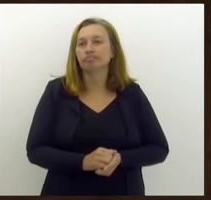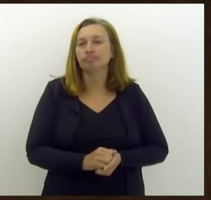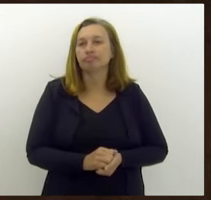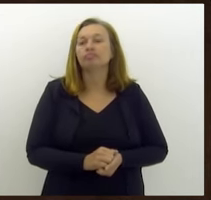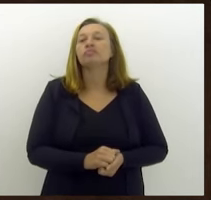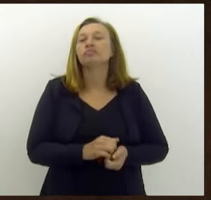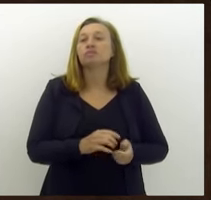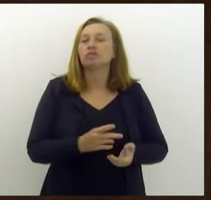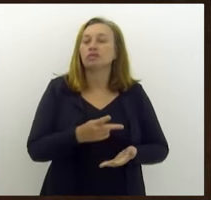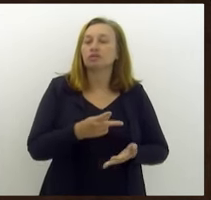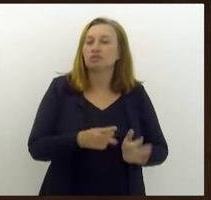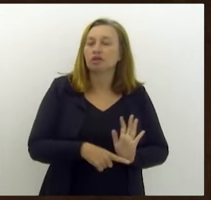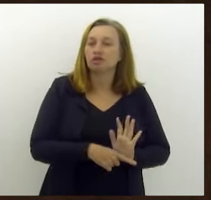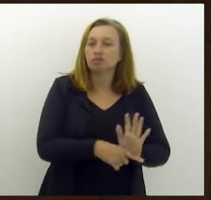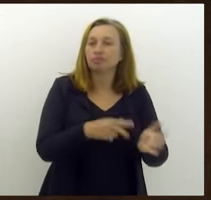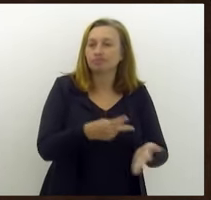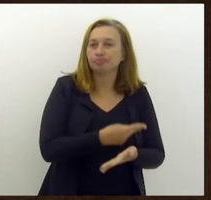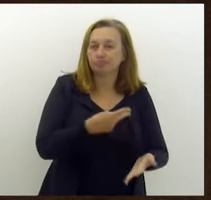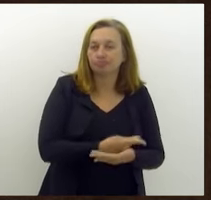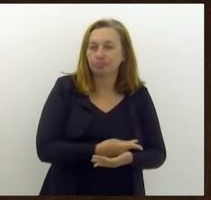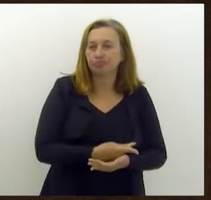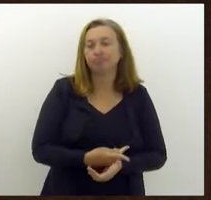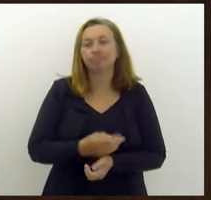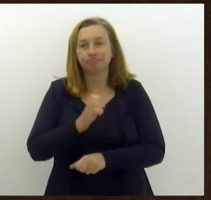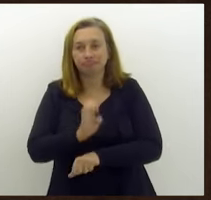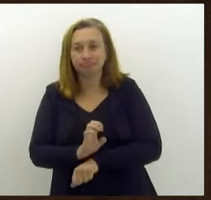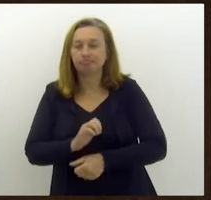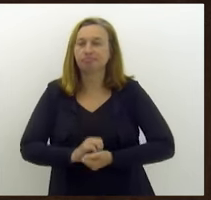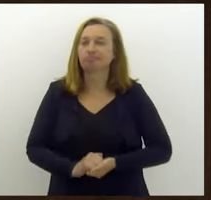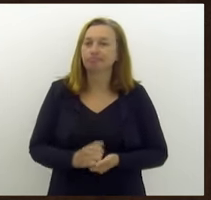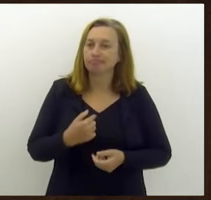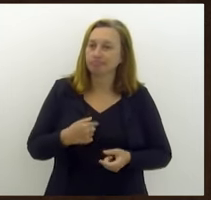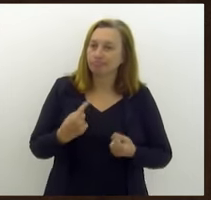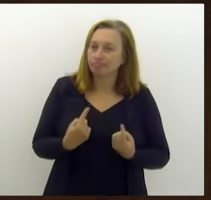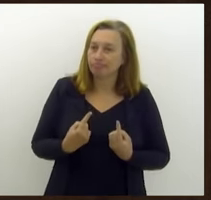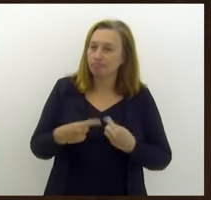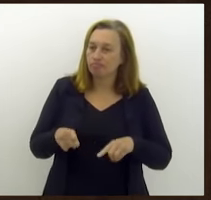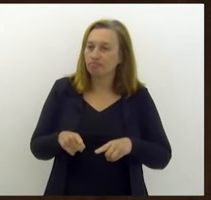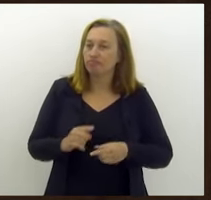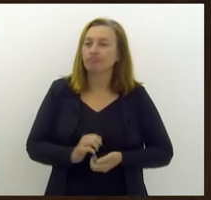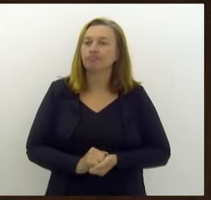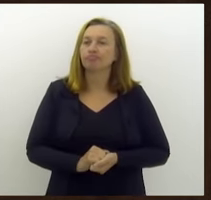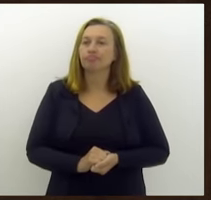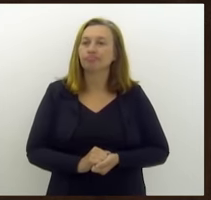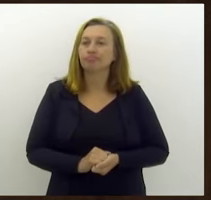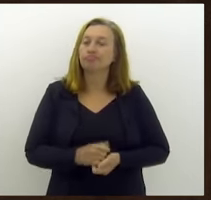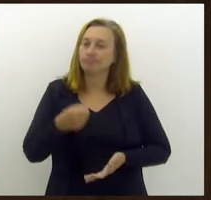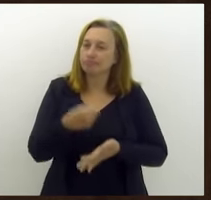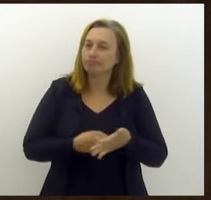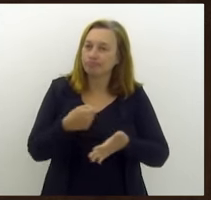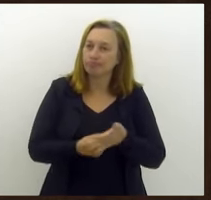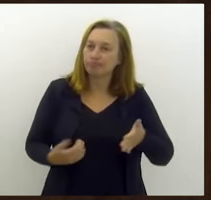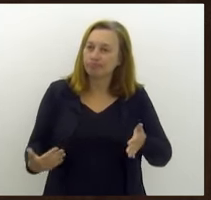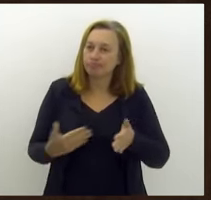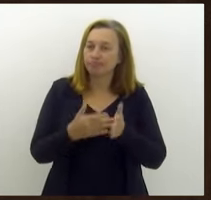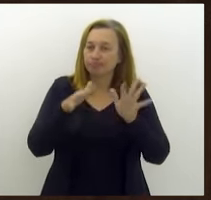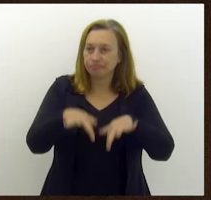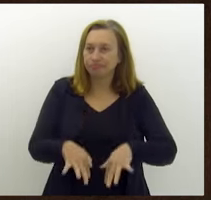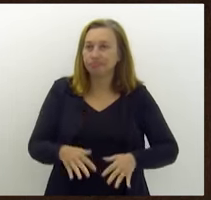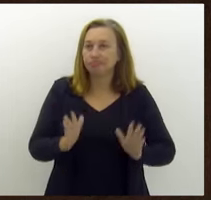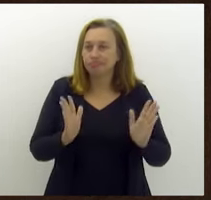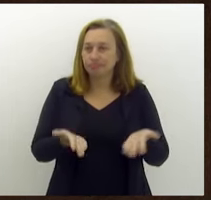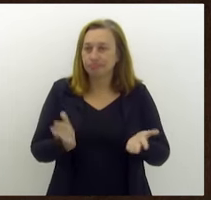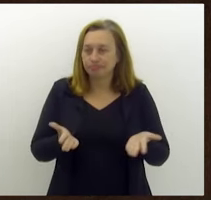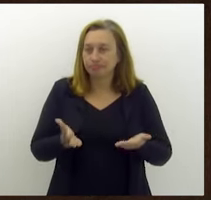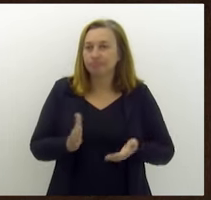com erário público e eu sou contra esse desmonte e a gente vai lutar aqui até o final embora hoje já